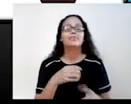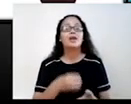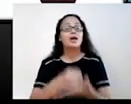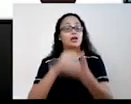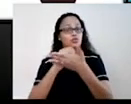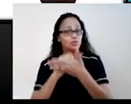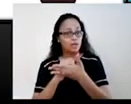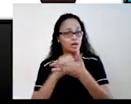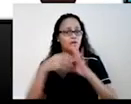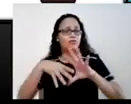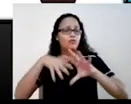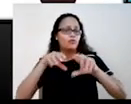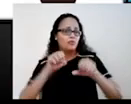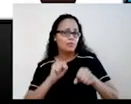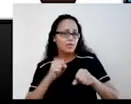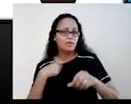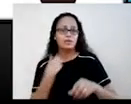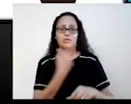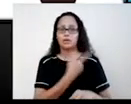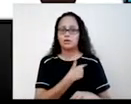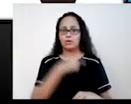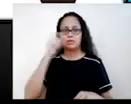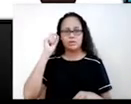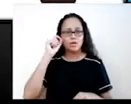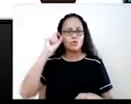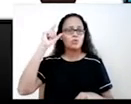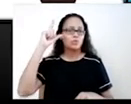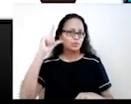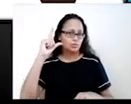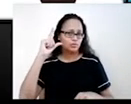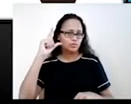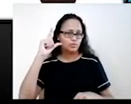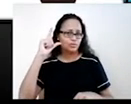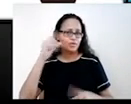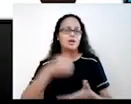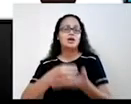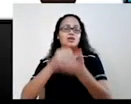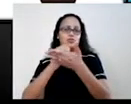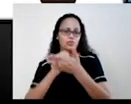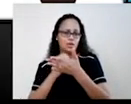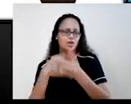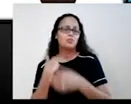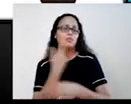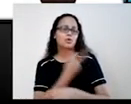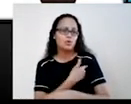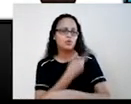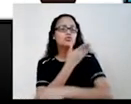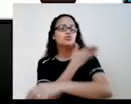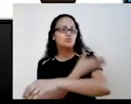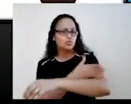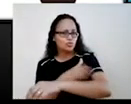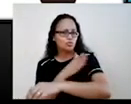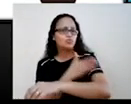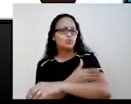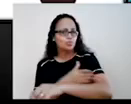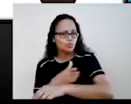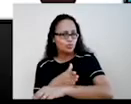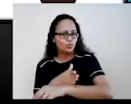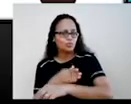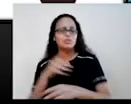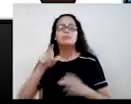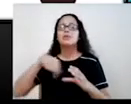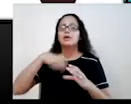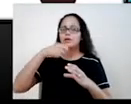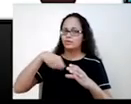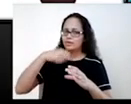na formação da nossa cultura. Eles contribuíram para os nossos costumes, eles contribuíram com a culinária,